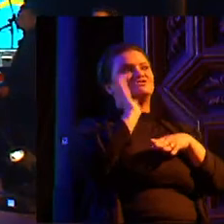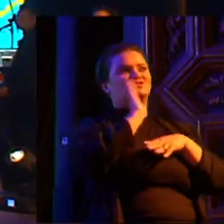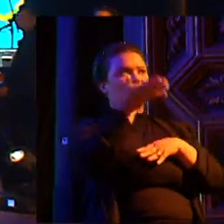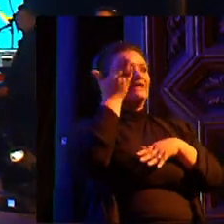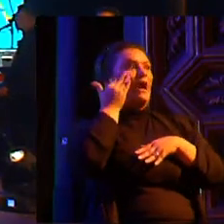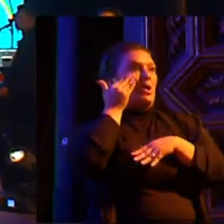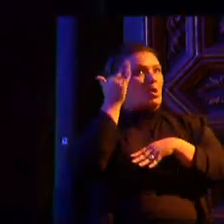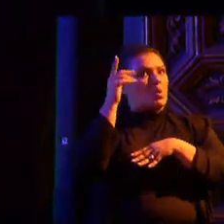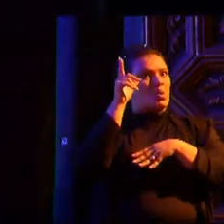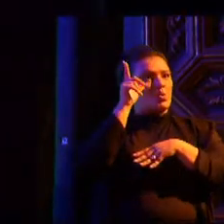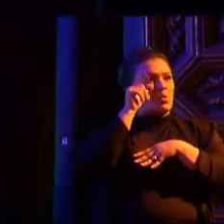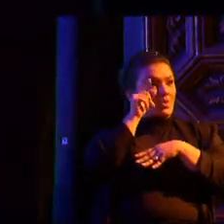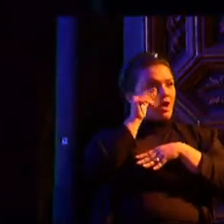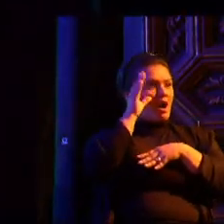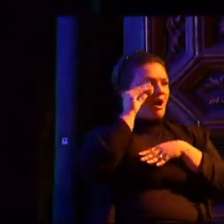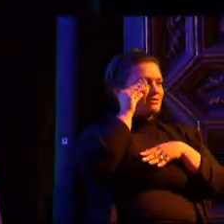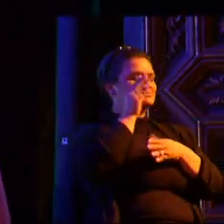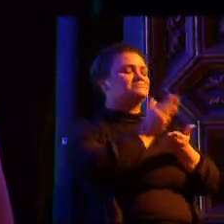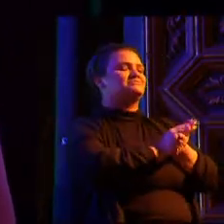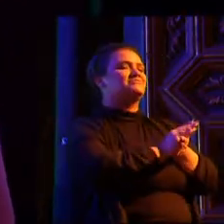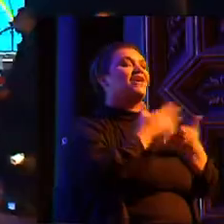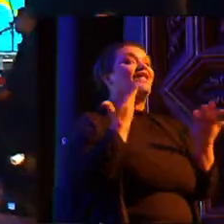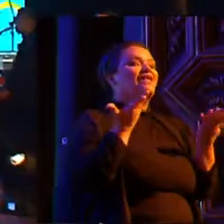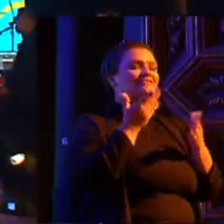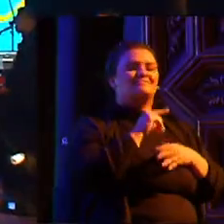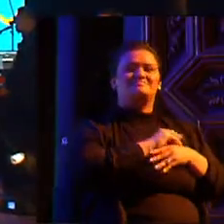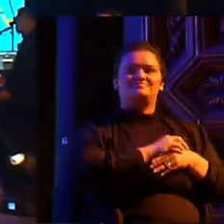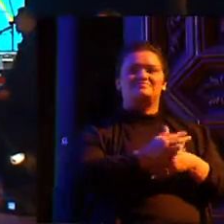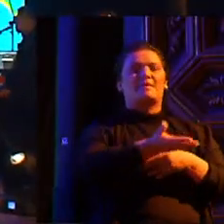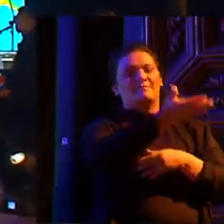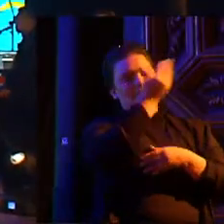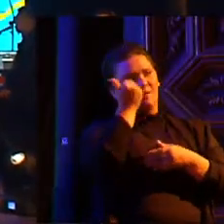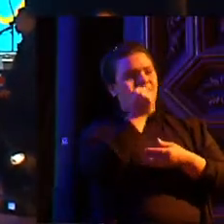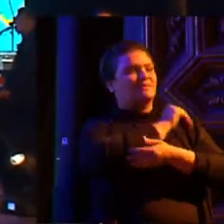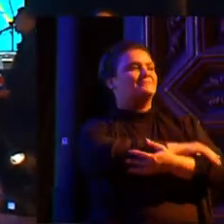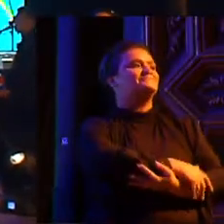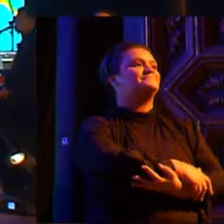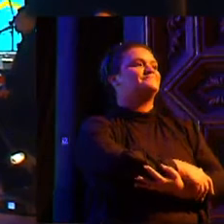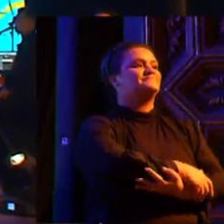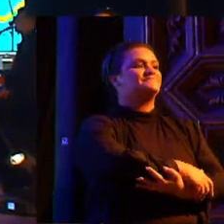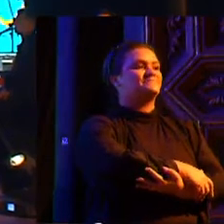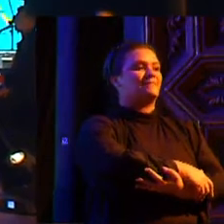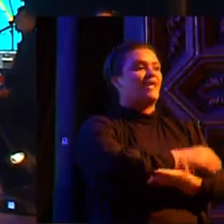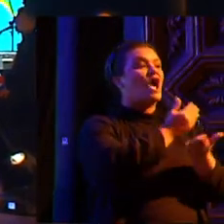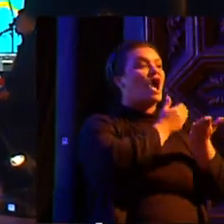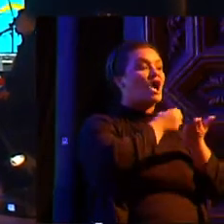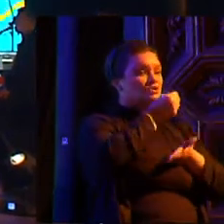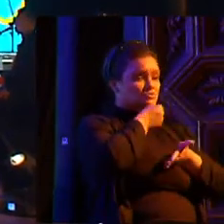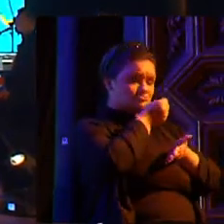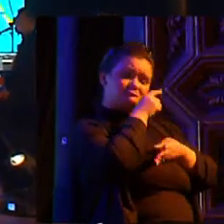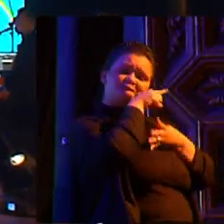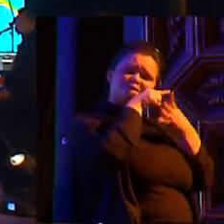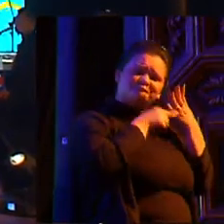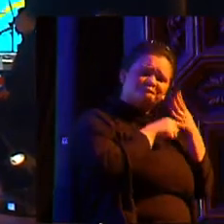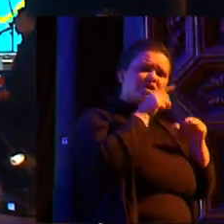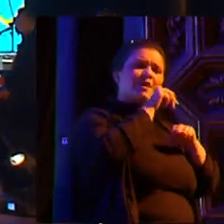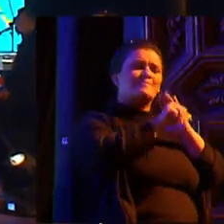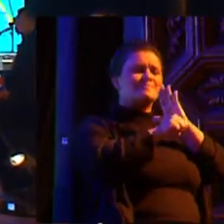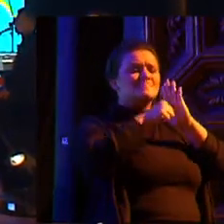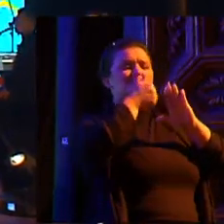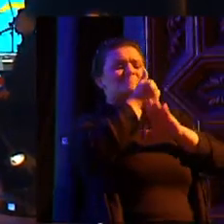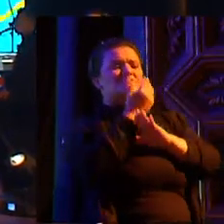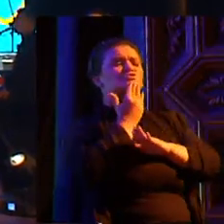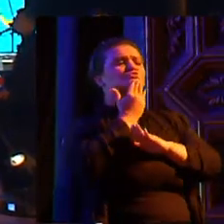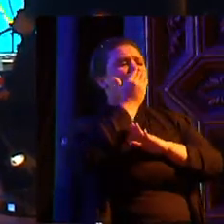para saber quem são os vencedores da noite. Bora, bora, Didi. Para anunciar os premiados, né, dessa primeira